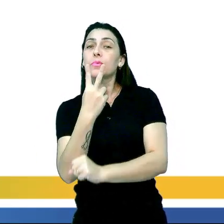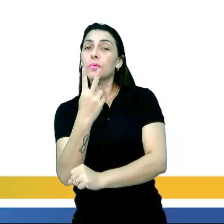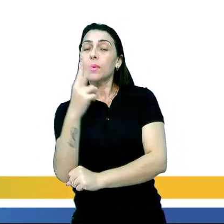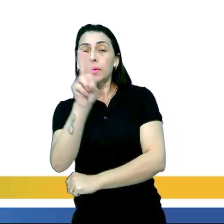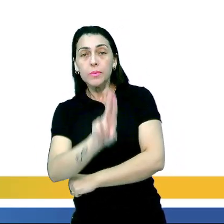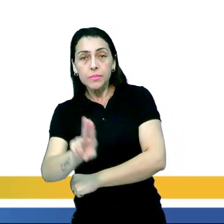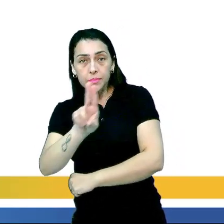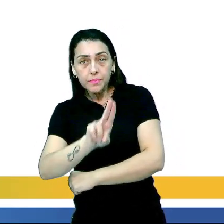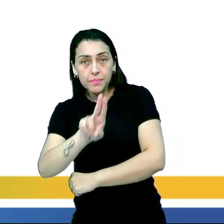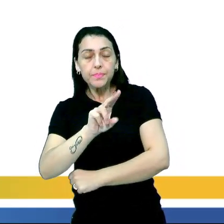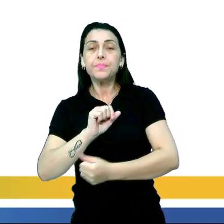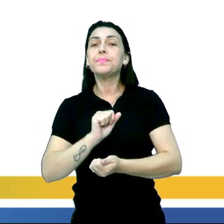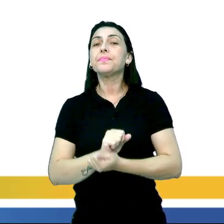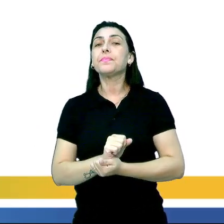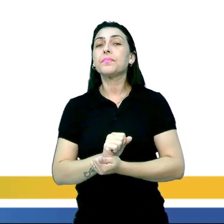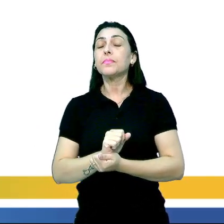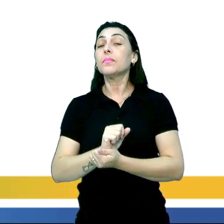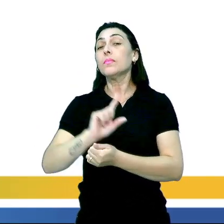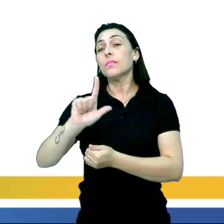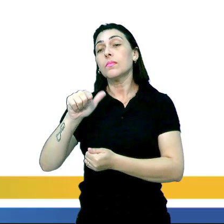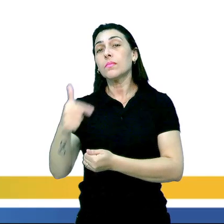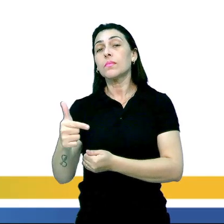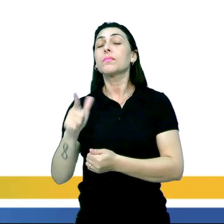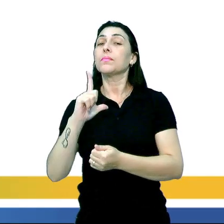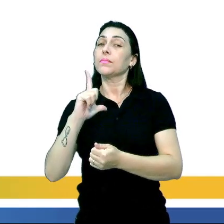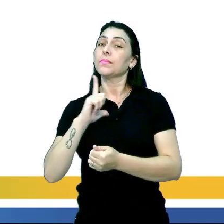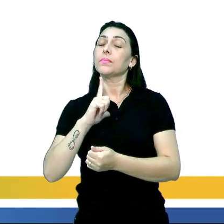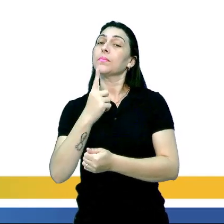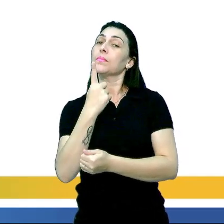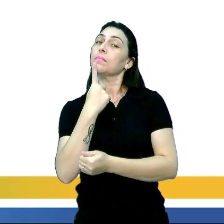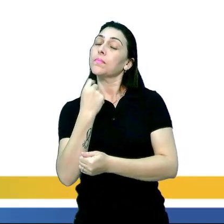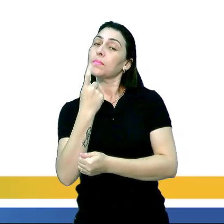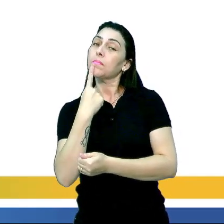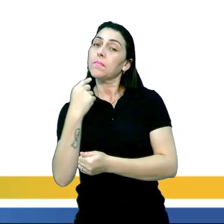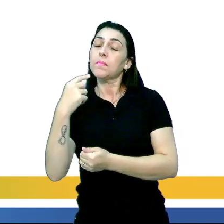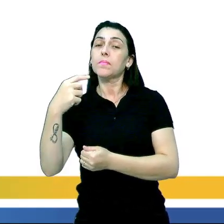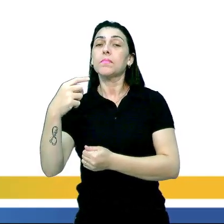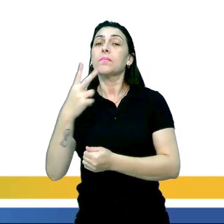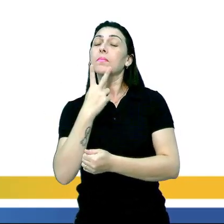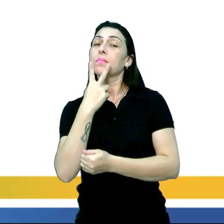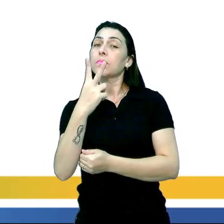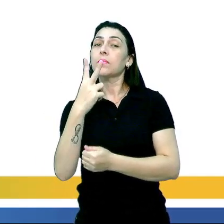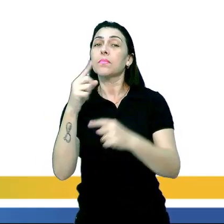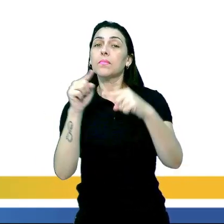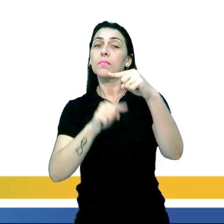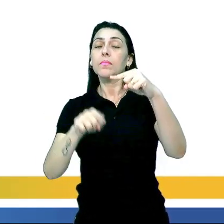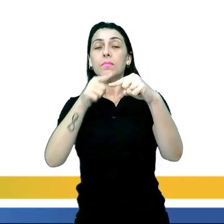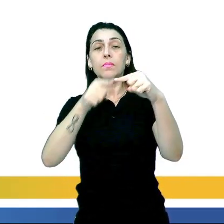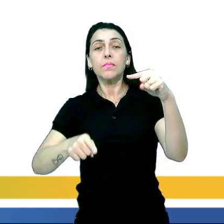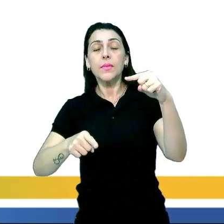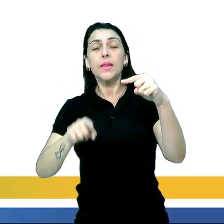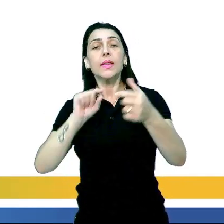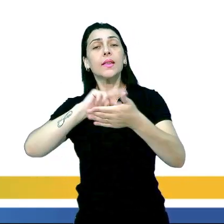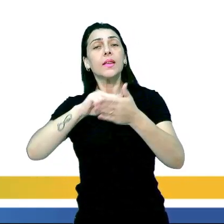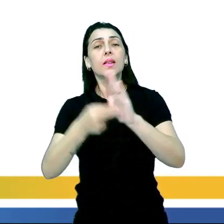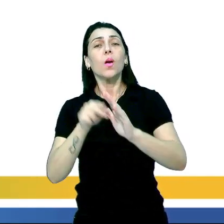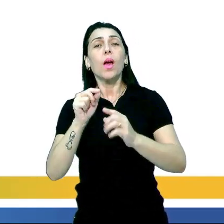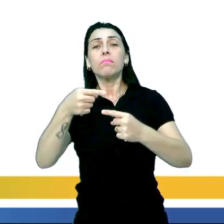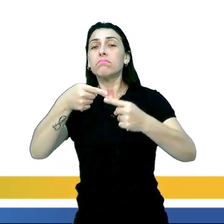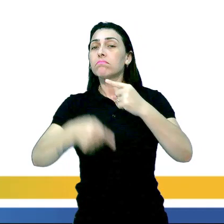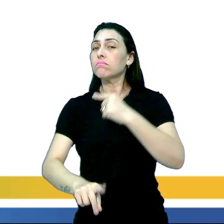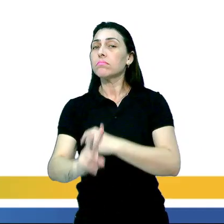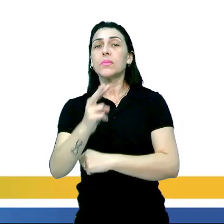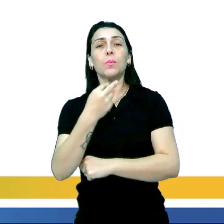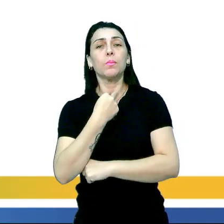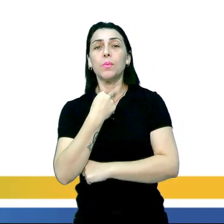o uso do cigarro. No outro, nós temos aí a imagem do cigarro com a rodinha partida ao meio de vermelho, quer dizer